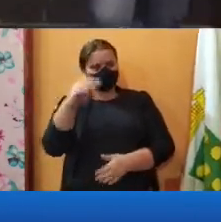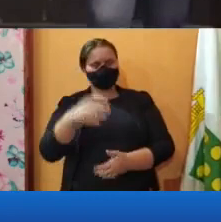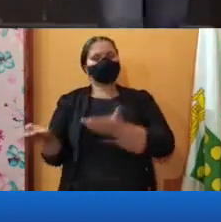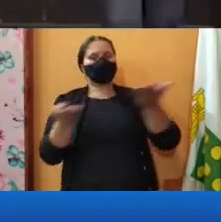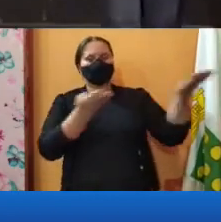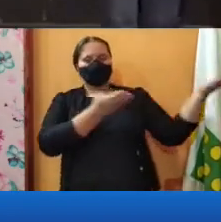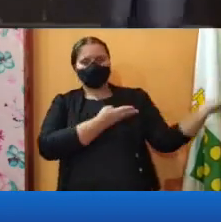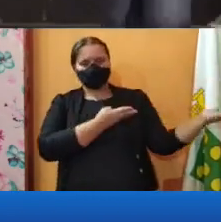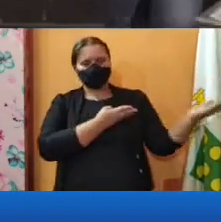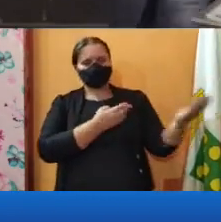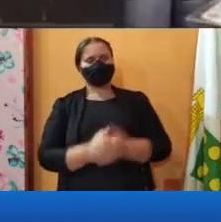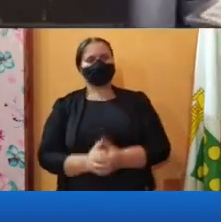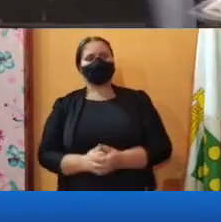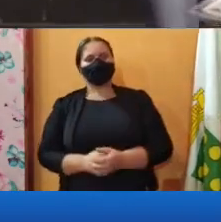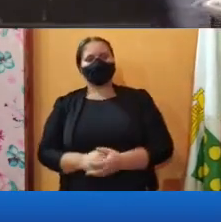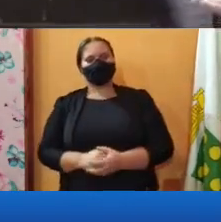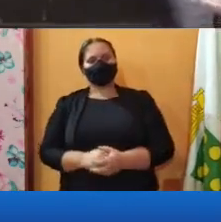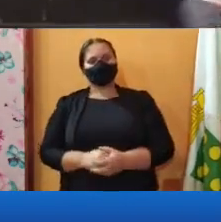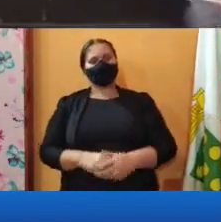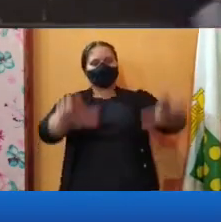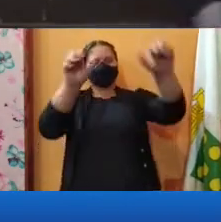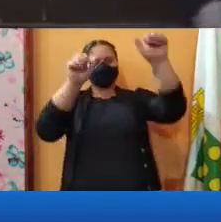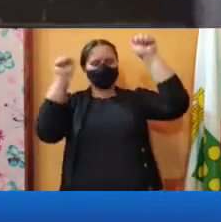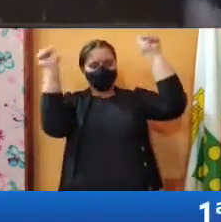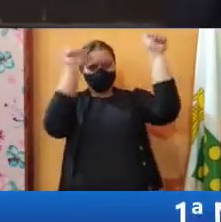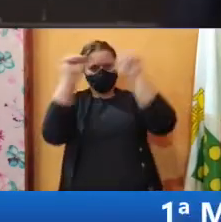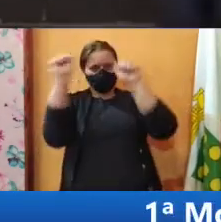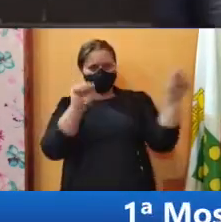Convidamos Roselis Alves.